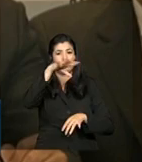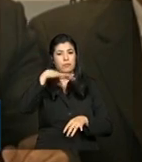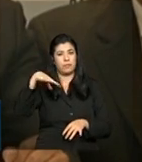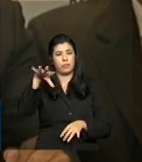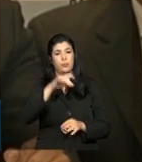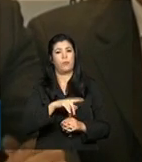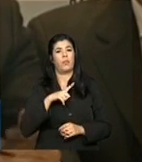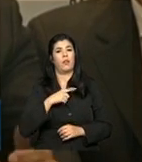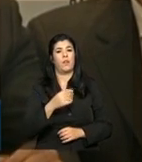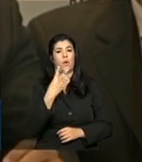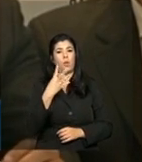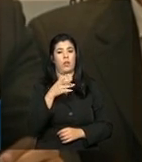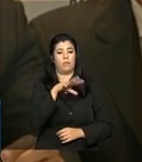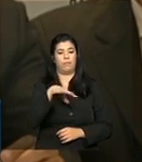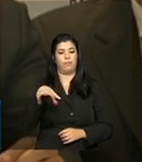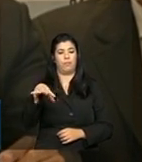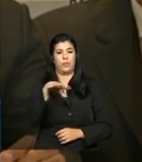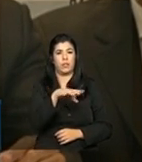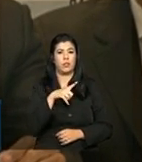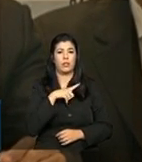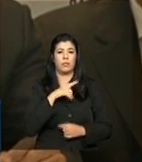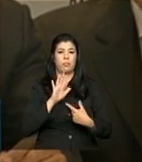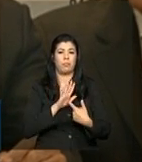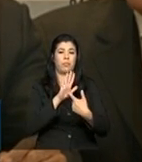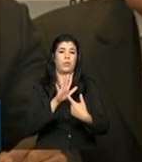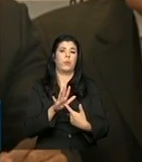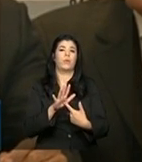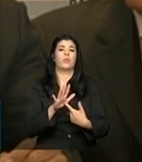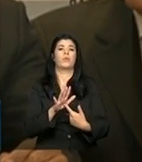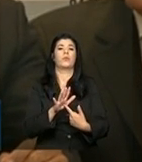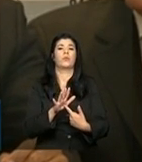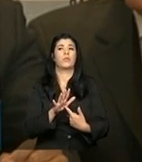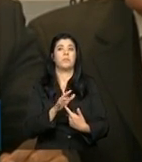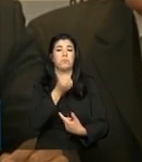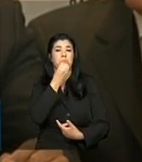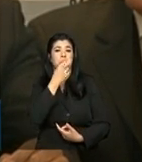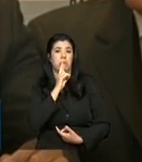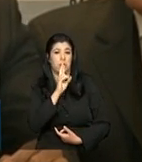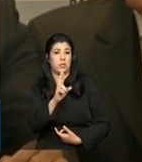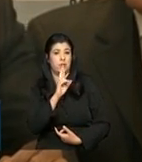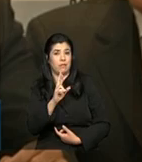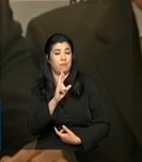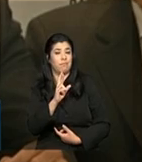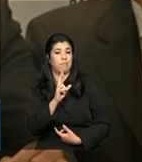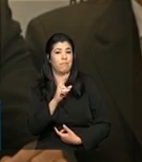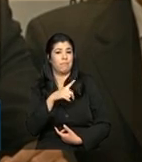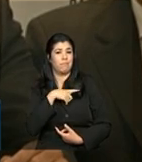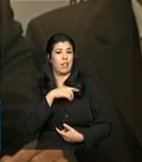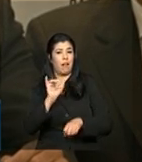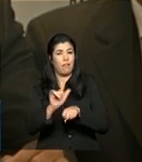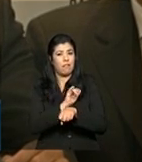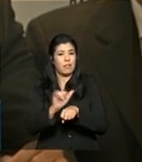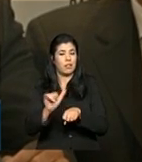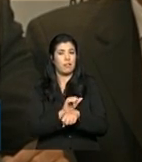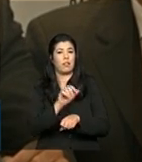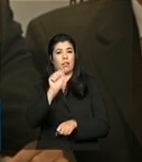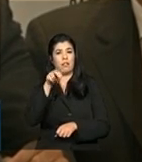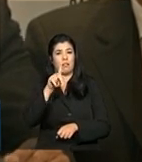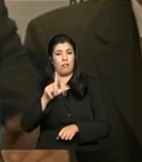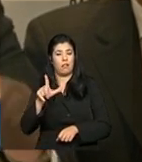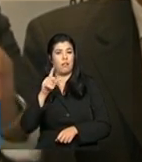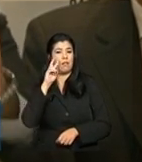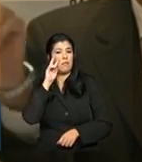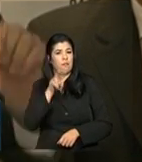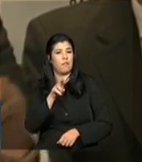4 sublotes e se demonstrou que foi um sucesso essa estratégia da agência, onde a gente pode